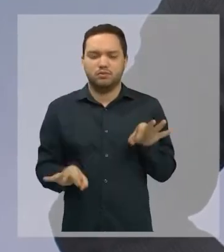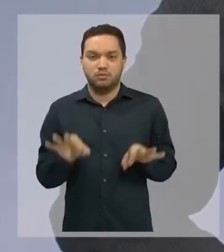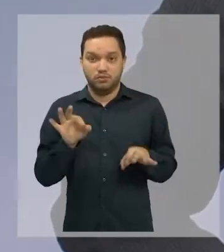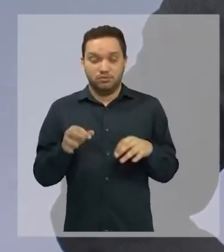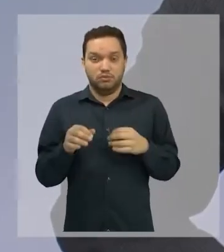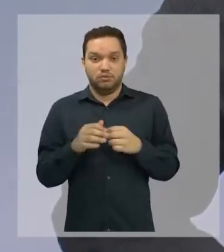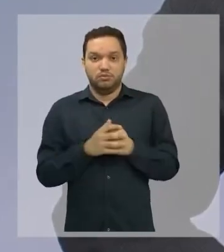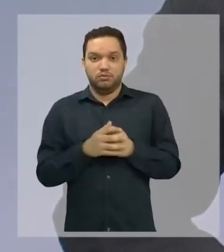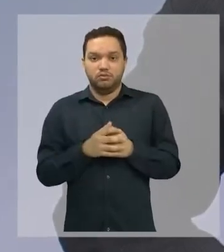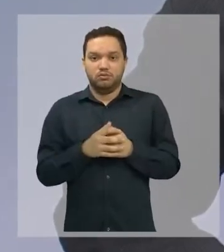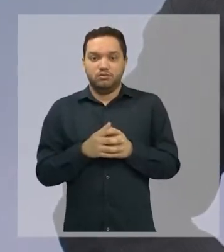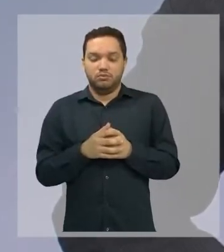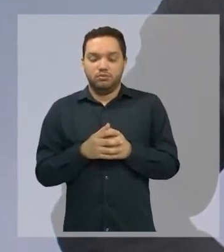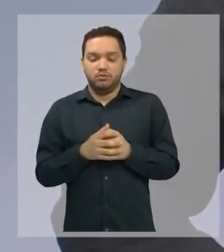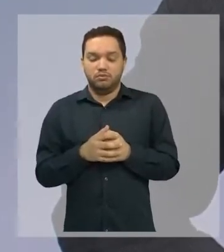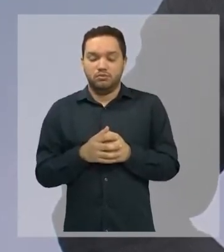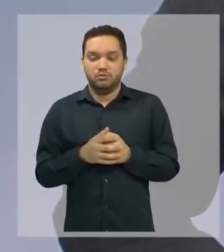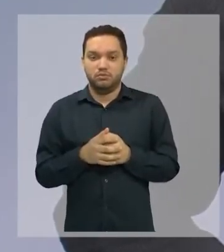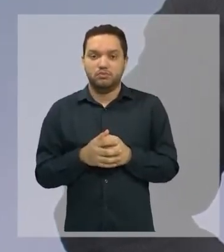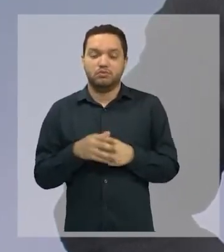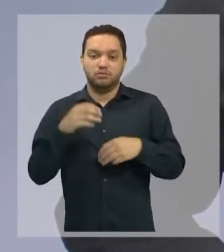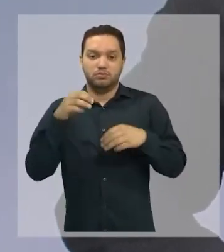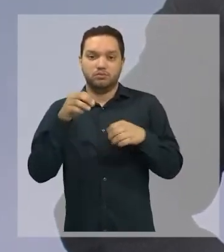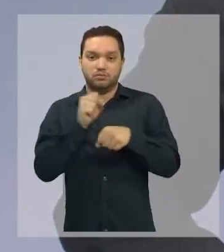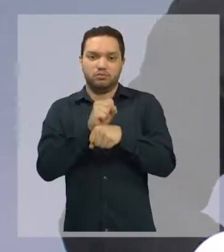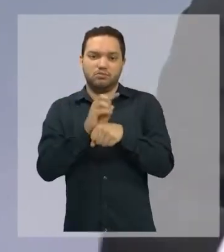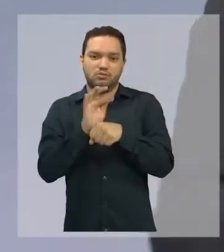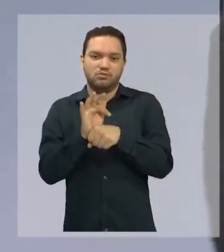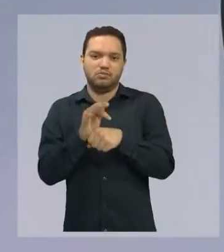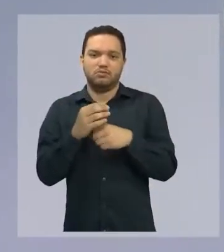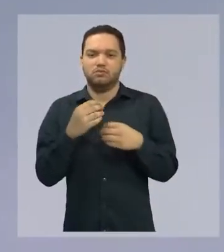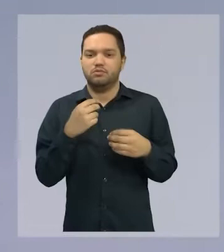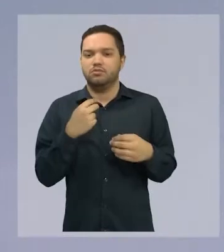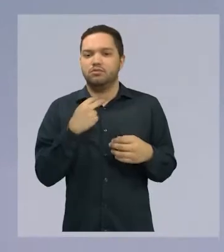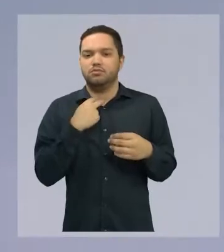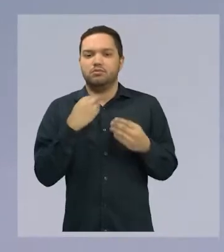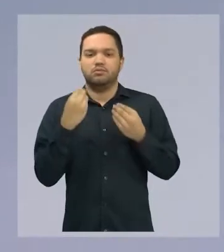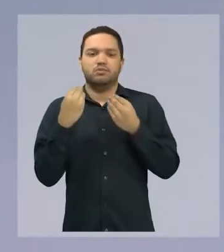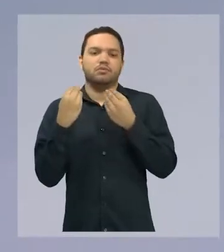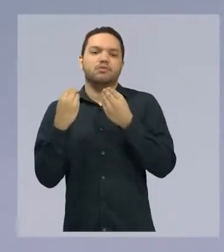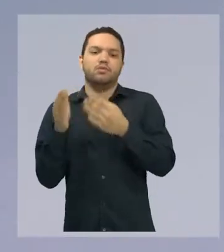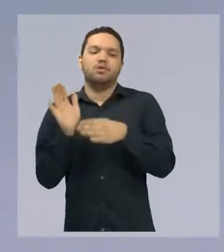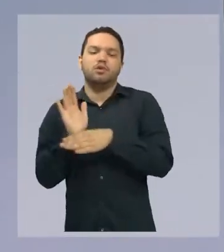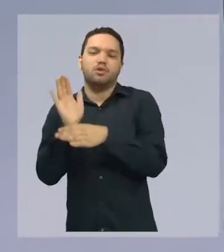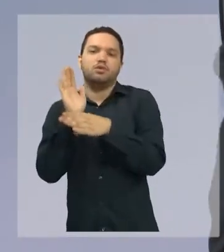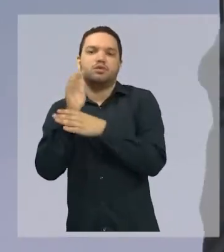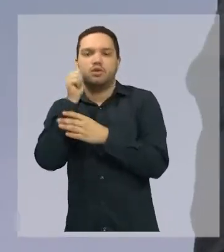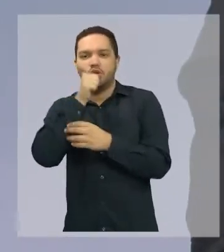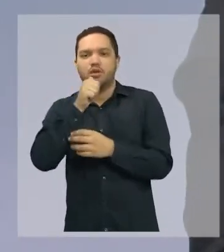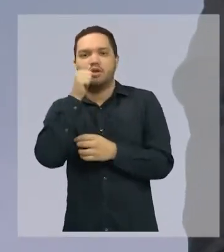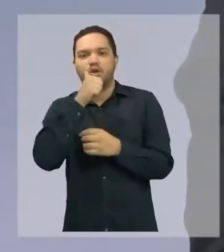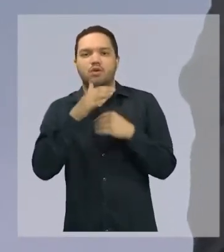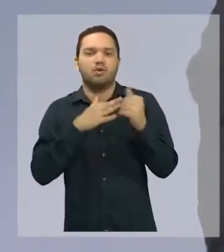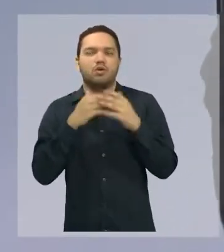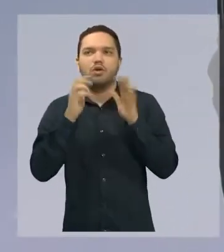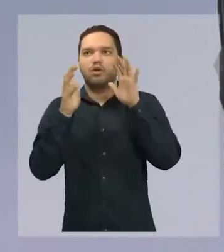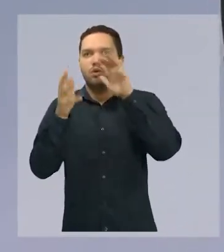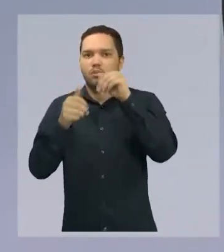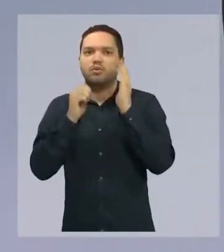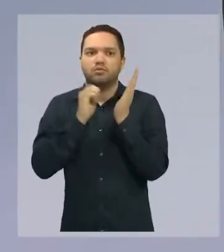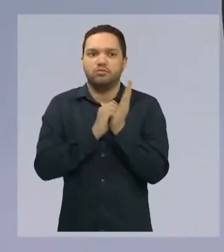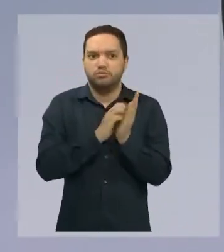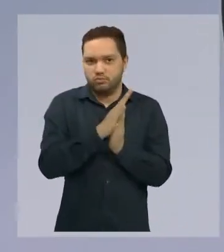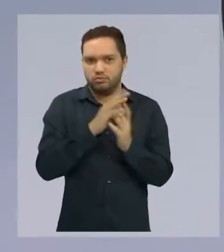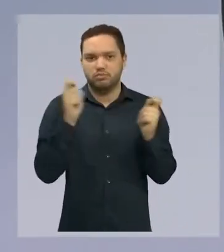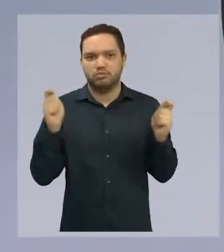da suspeição do impedimento, o ministro do Supremo não pode dar um habeas corpus para o escritório da mulher dele. Isso é impeachment em qualquer lugar do mundo. Então,